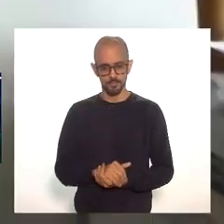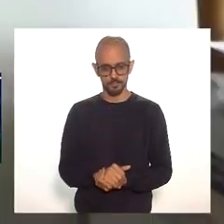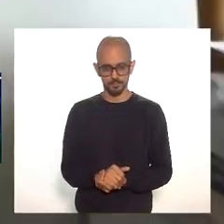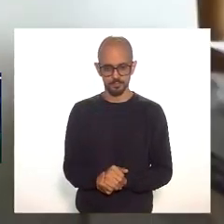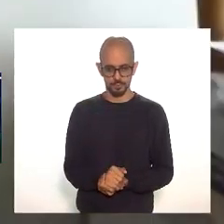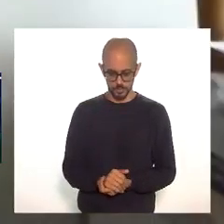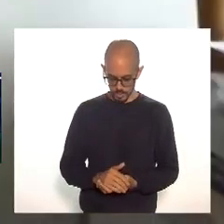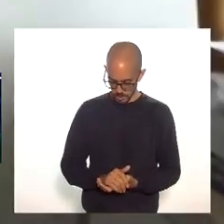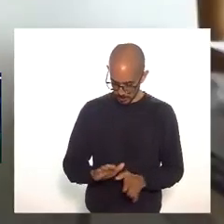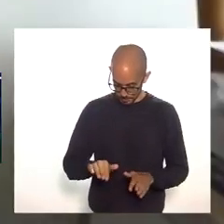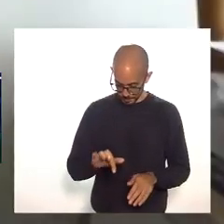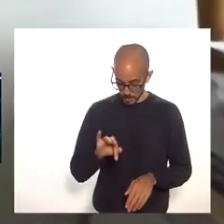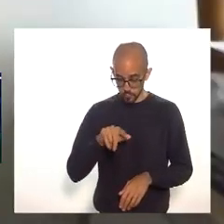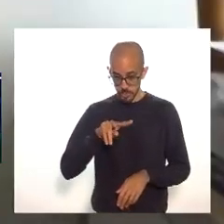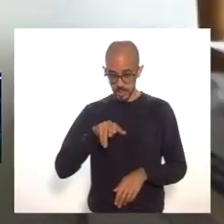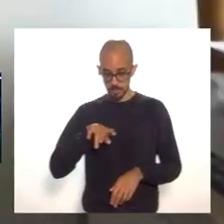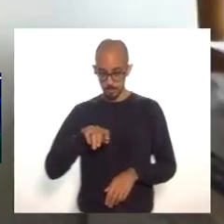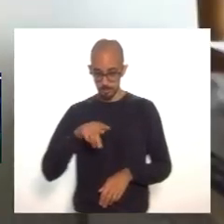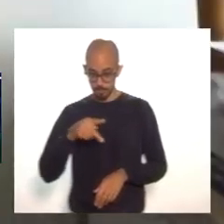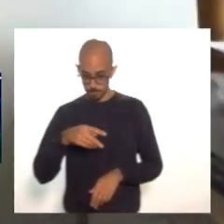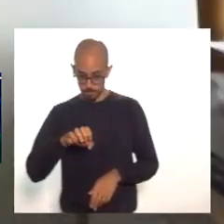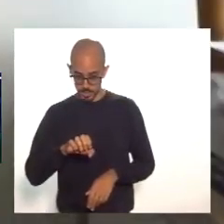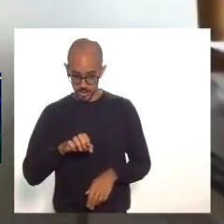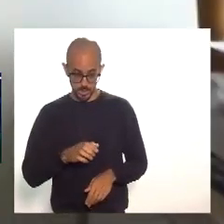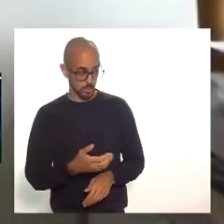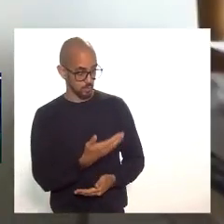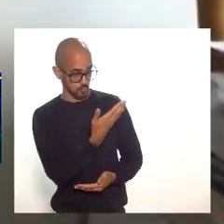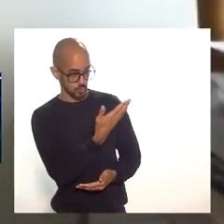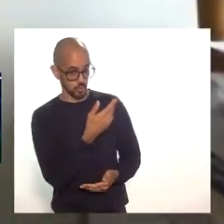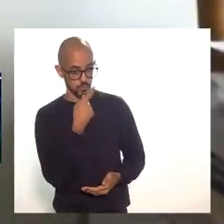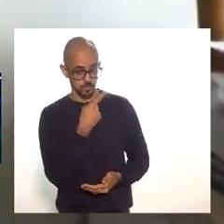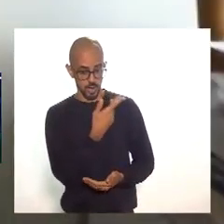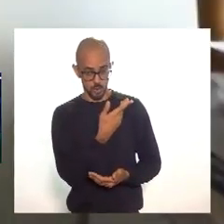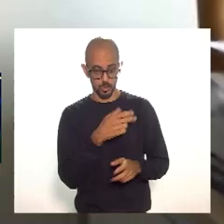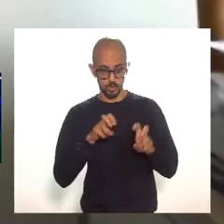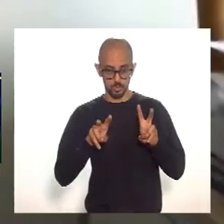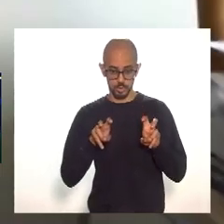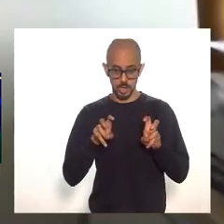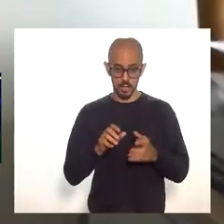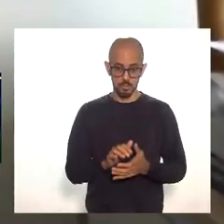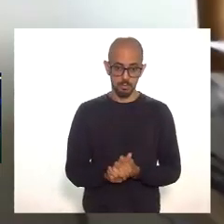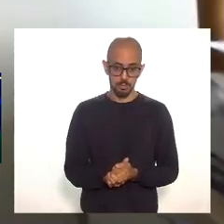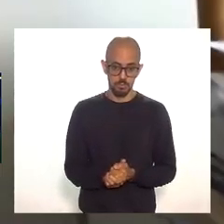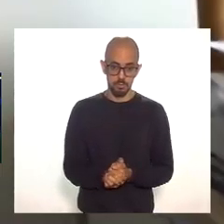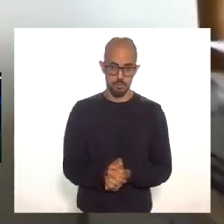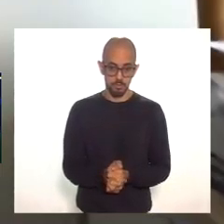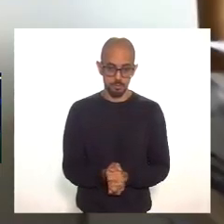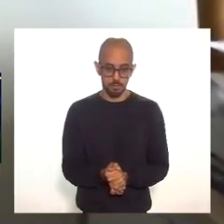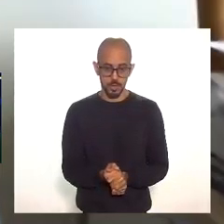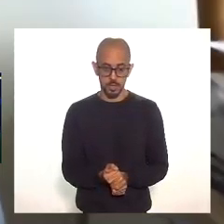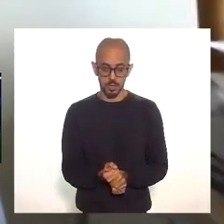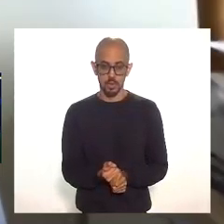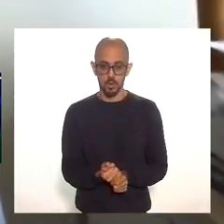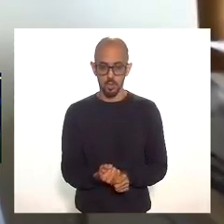Felipe Peixoto, Vossa Excelência tratou do tema com